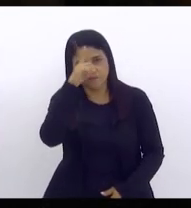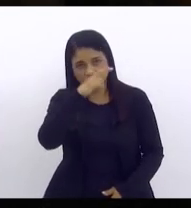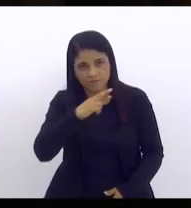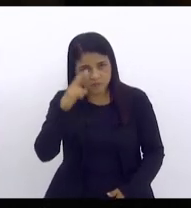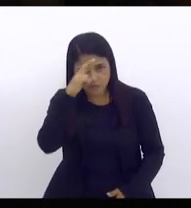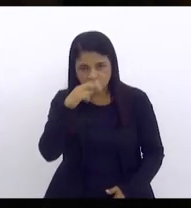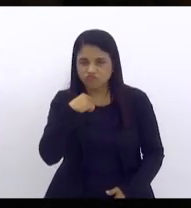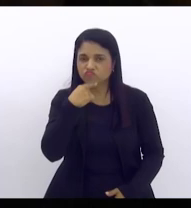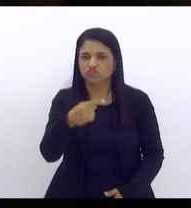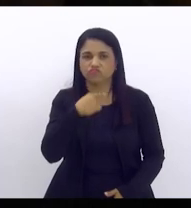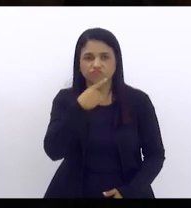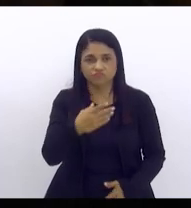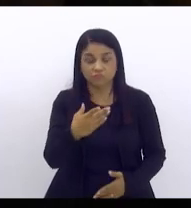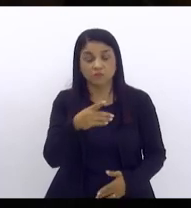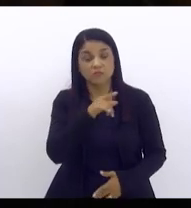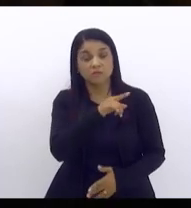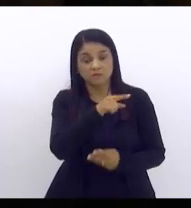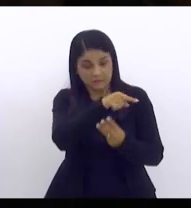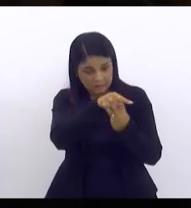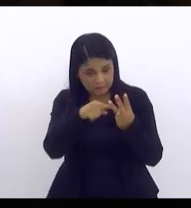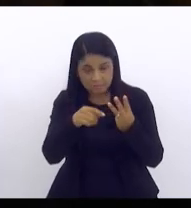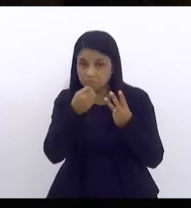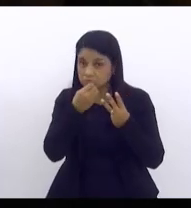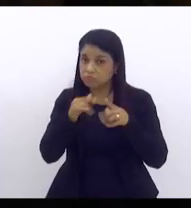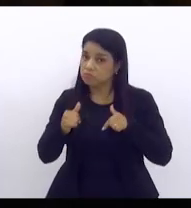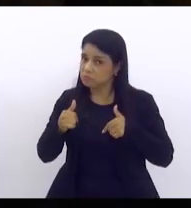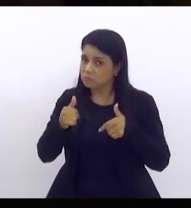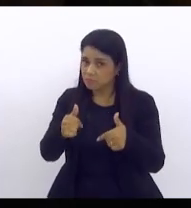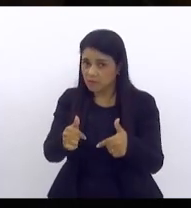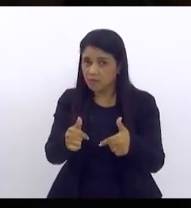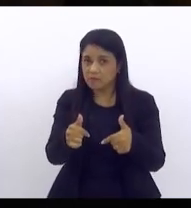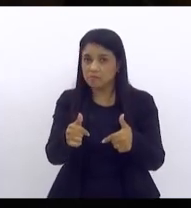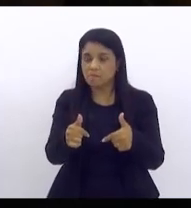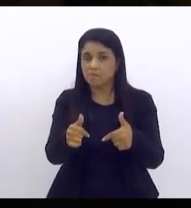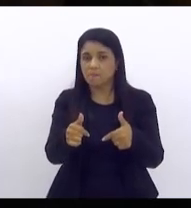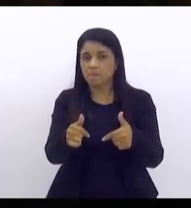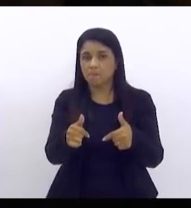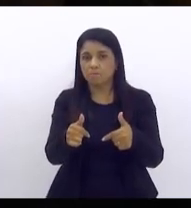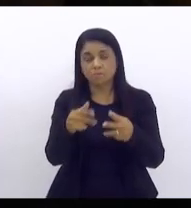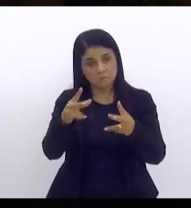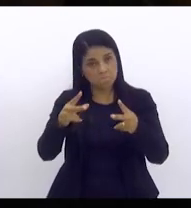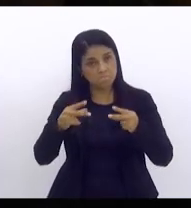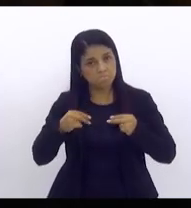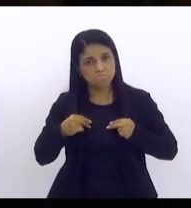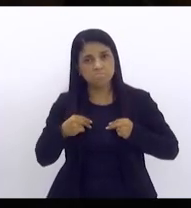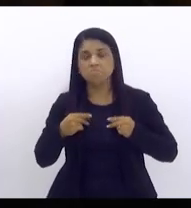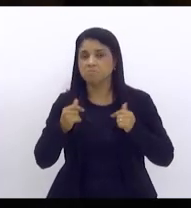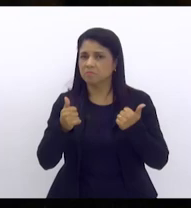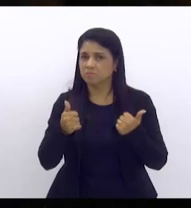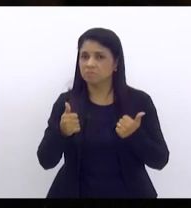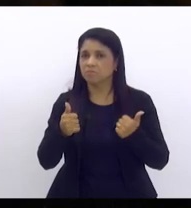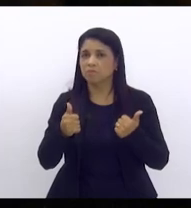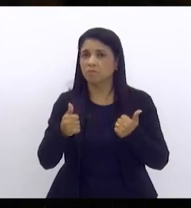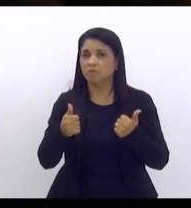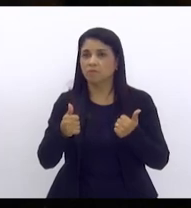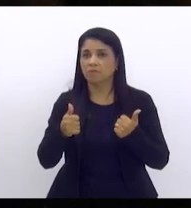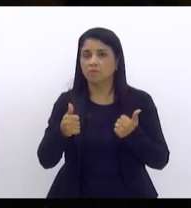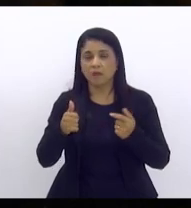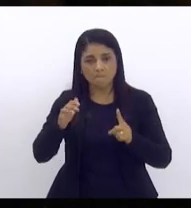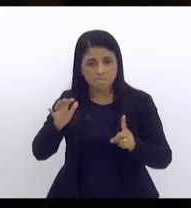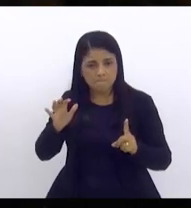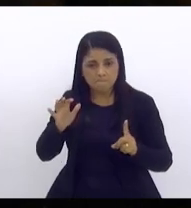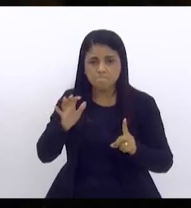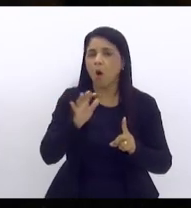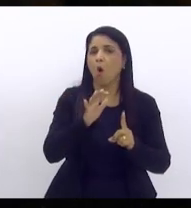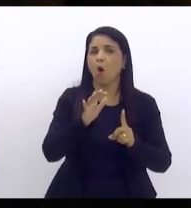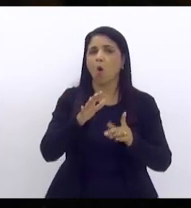que Vossa Excelência estão fazendo tem, de fato, mérito, que é botar foco sobre essa